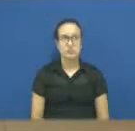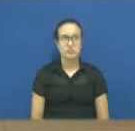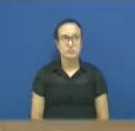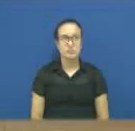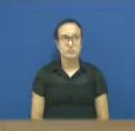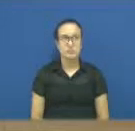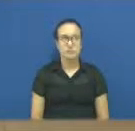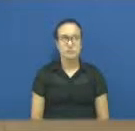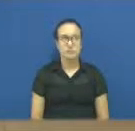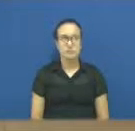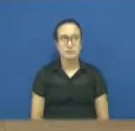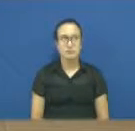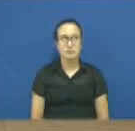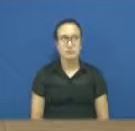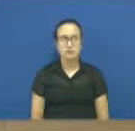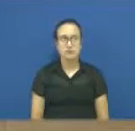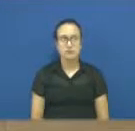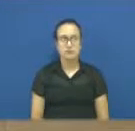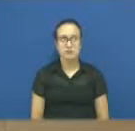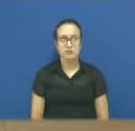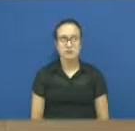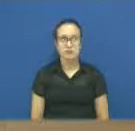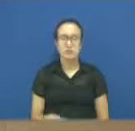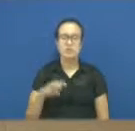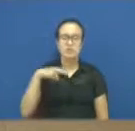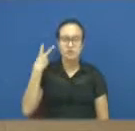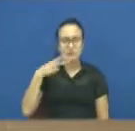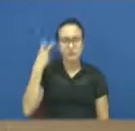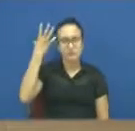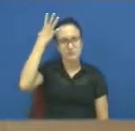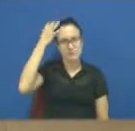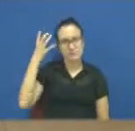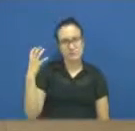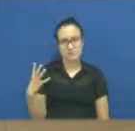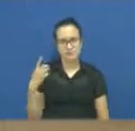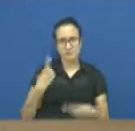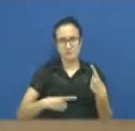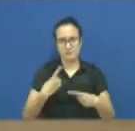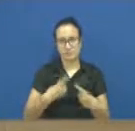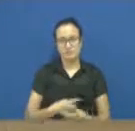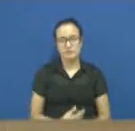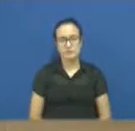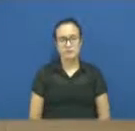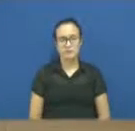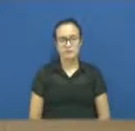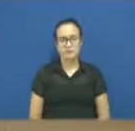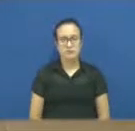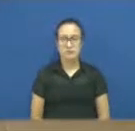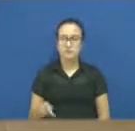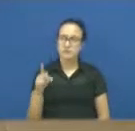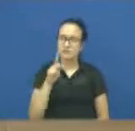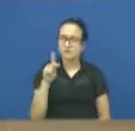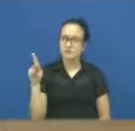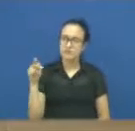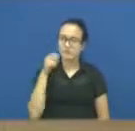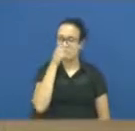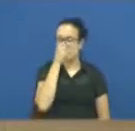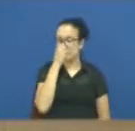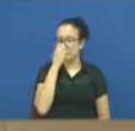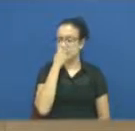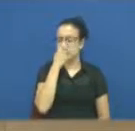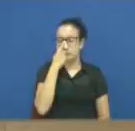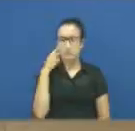Quero discutir, senhor presidente. Com a palavra, a vereadora Lubogo. Senhor presidente, nobres